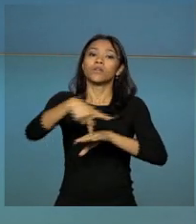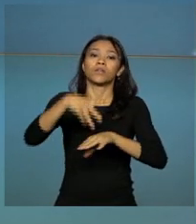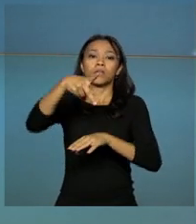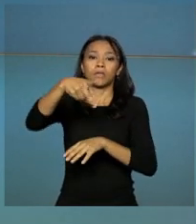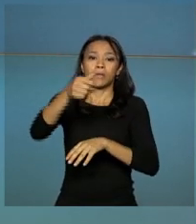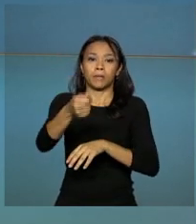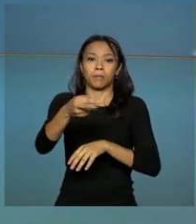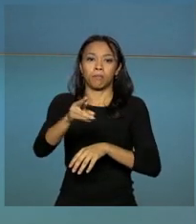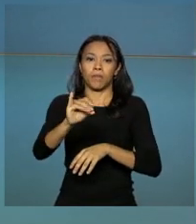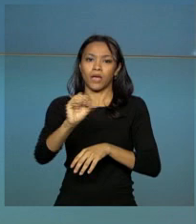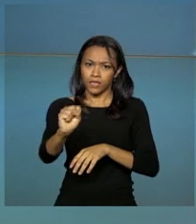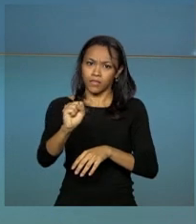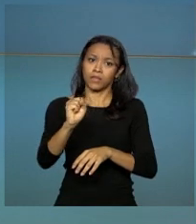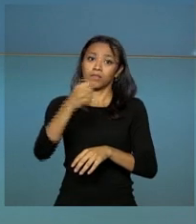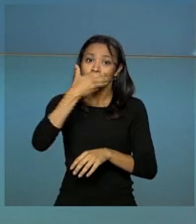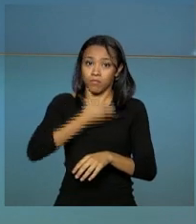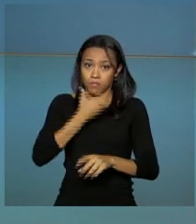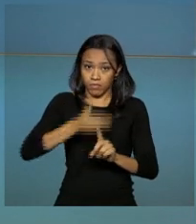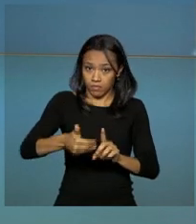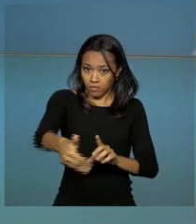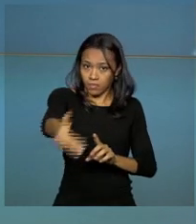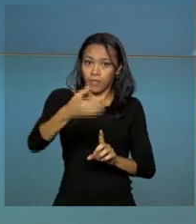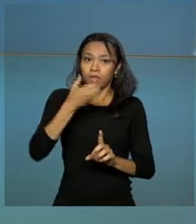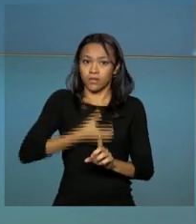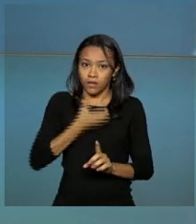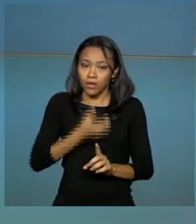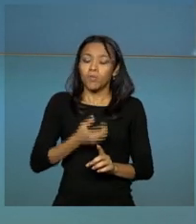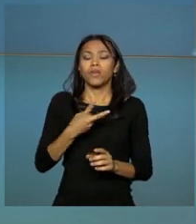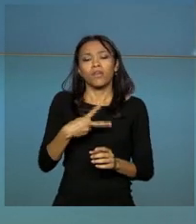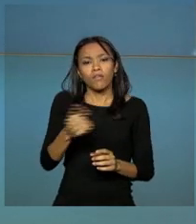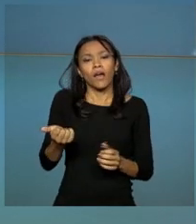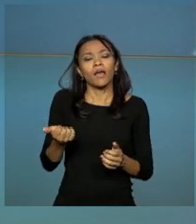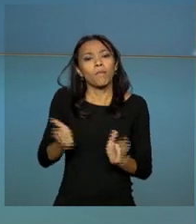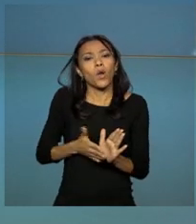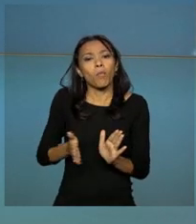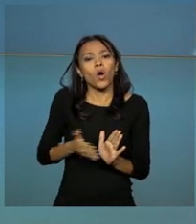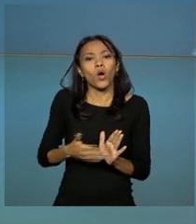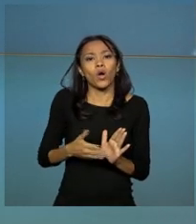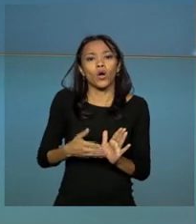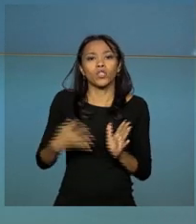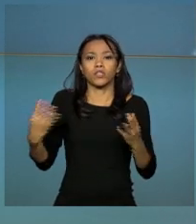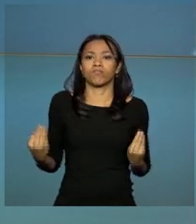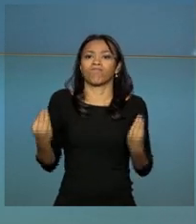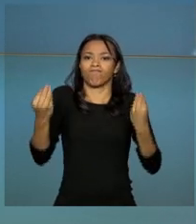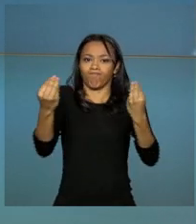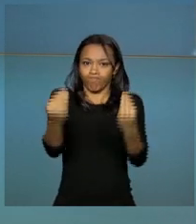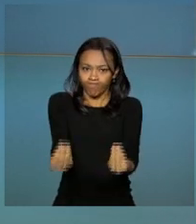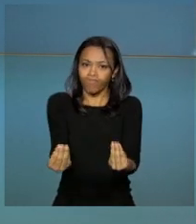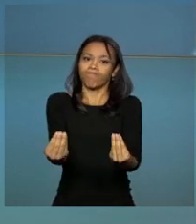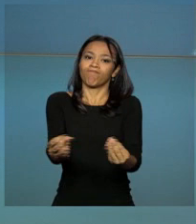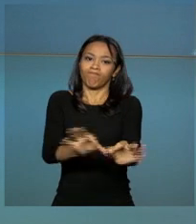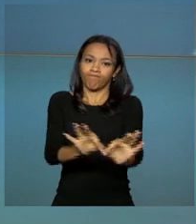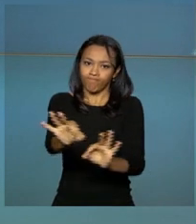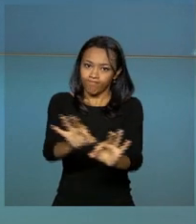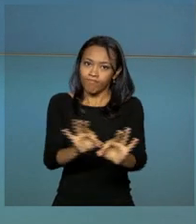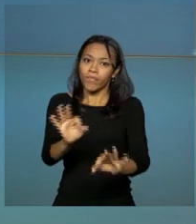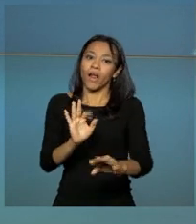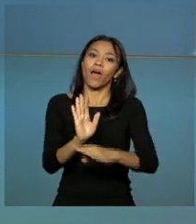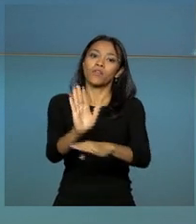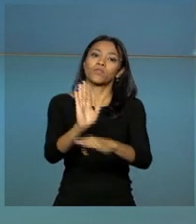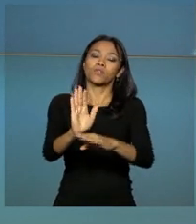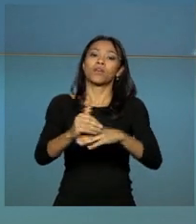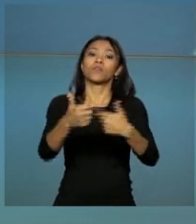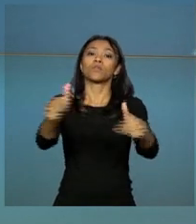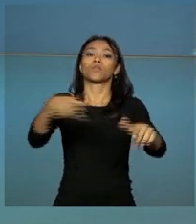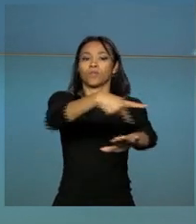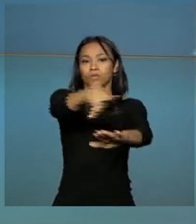em dezembro, e vão levar propostas que não apenas os dois países querem implementar, mas também que sirvam para orientar os